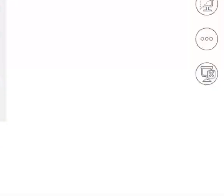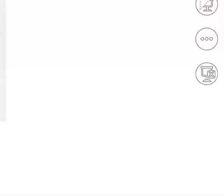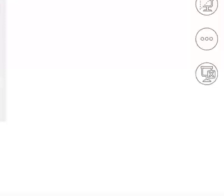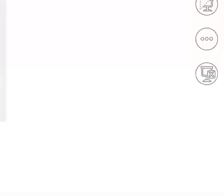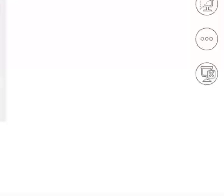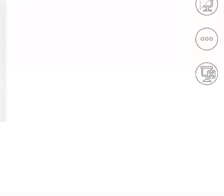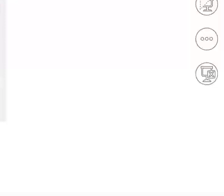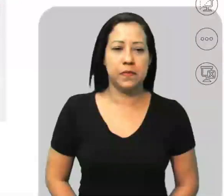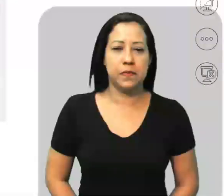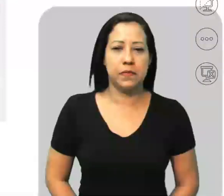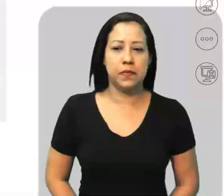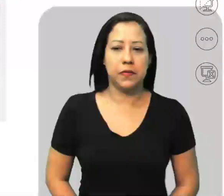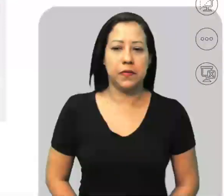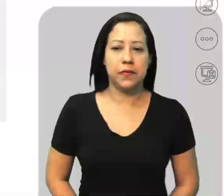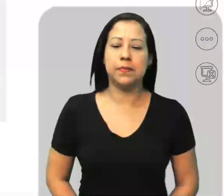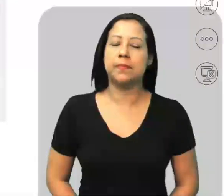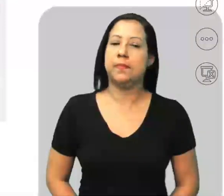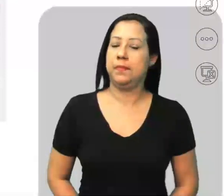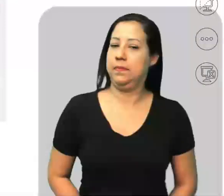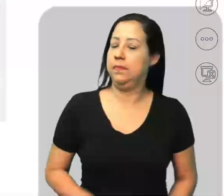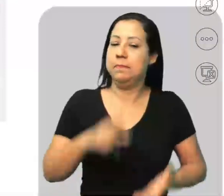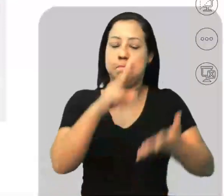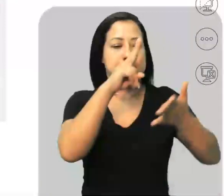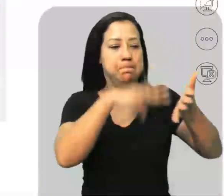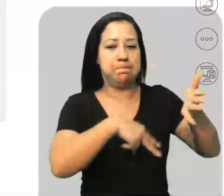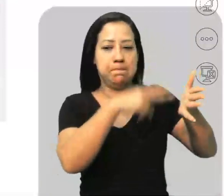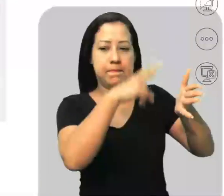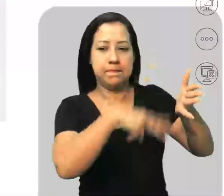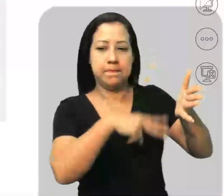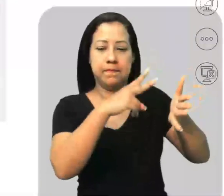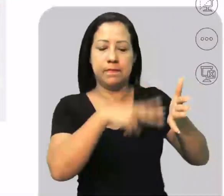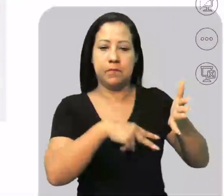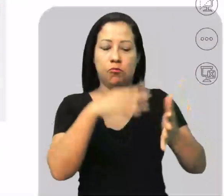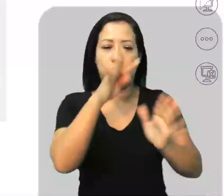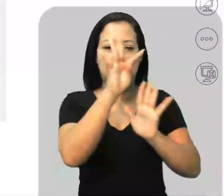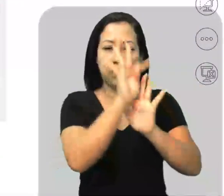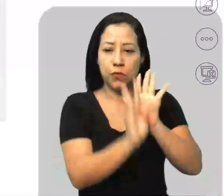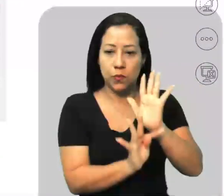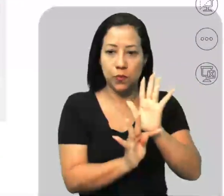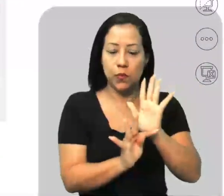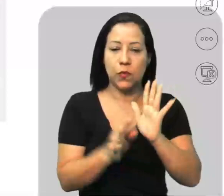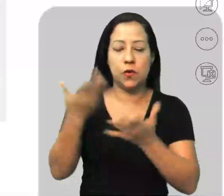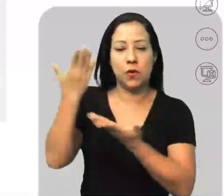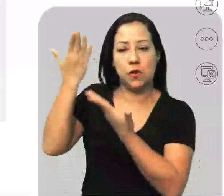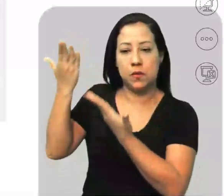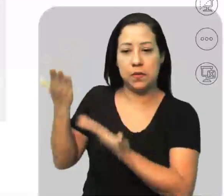O que é que nós temos aí na telinha? Vão lendo aí, tá? Dá uma lida nisso aí.